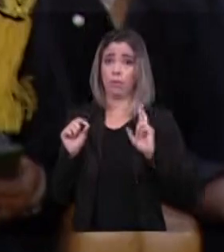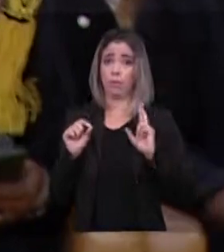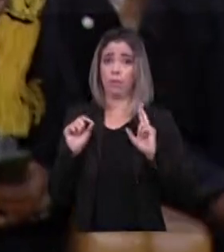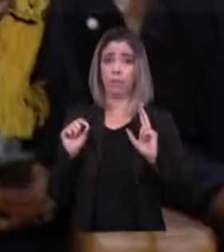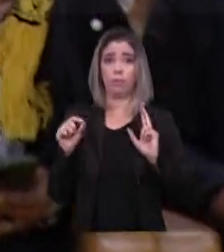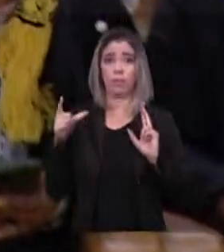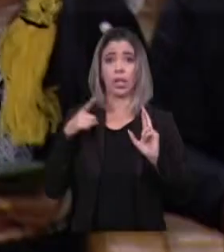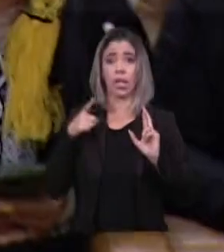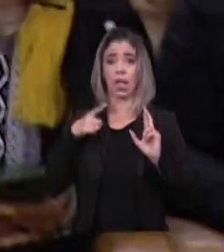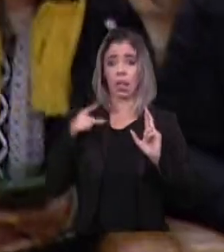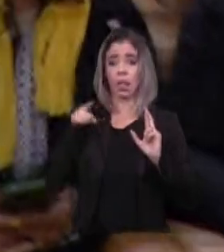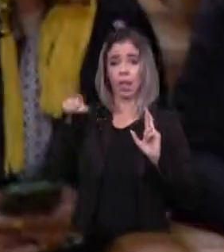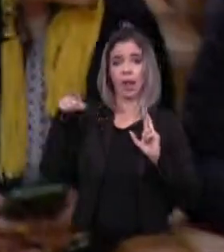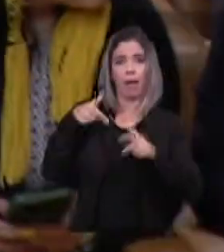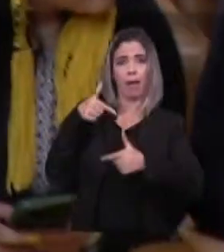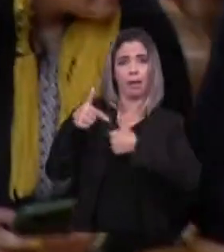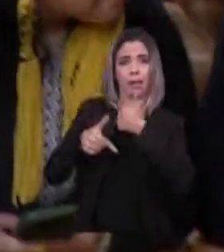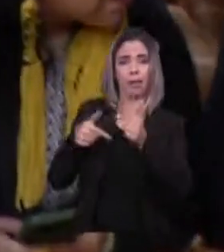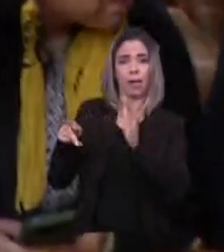Estão no garimpo.